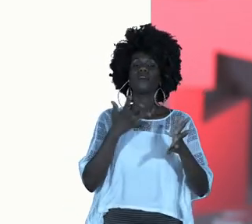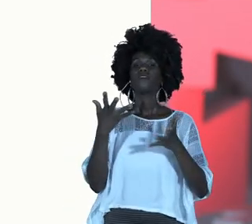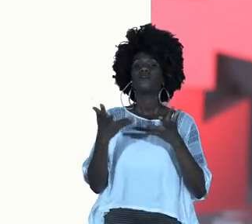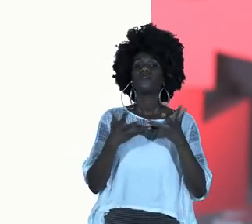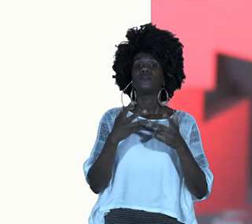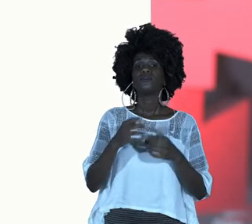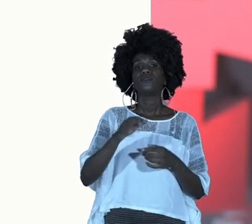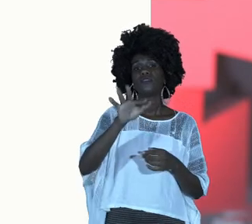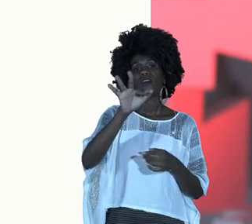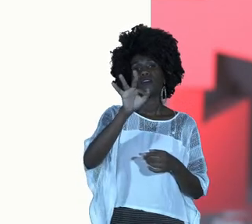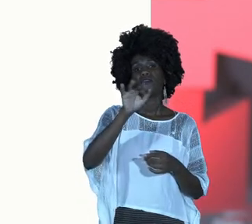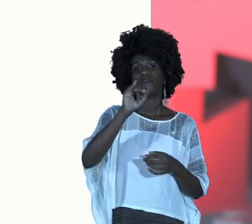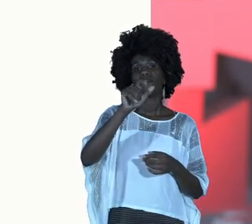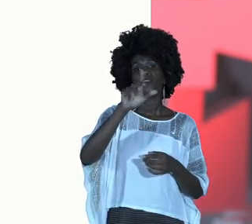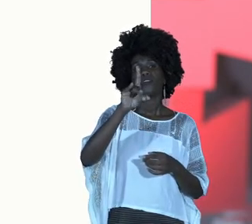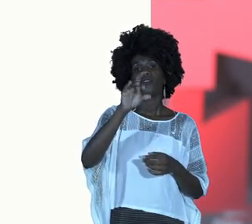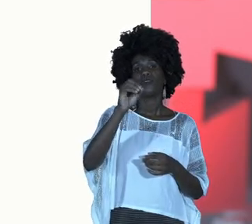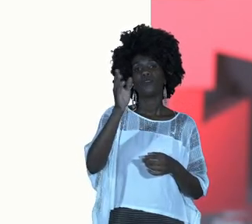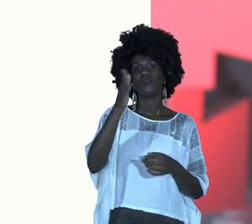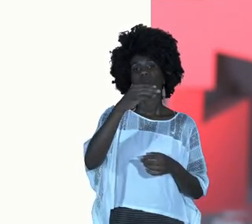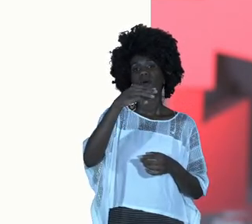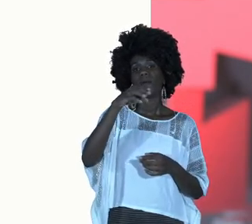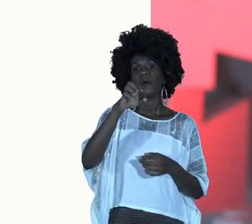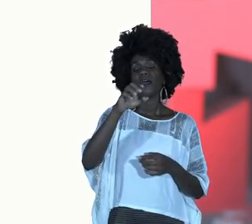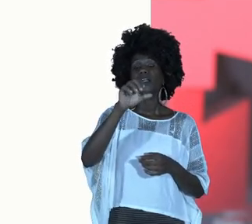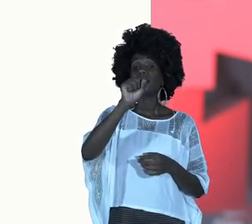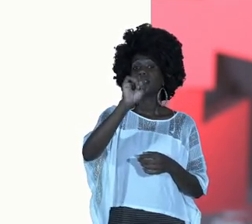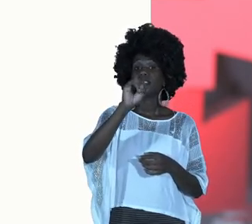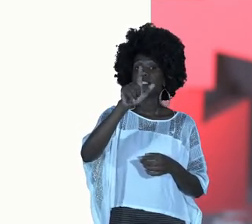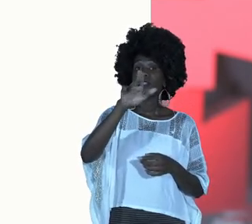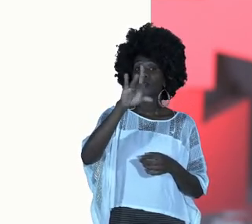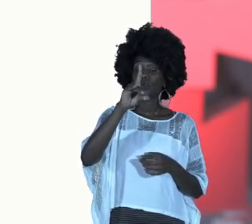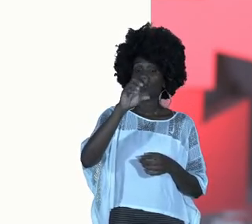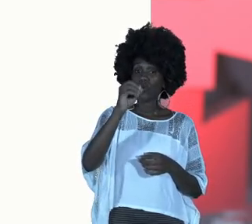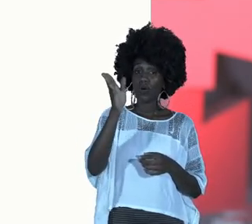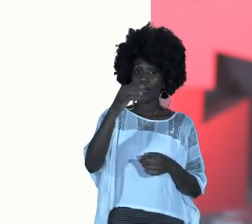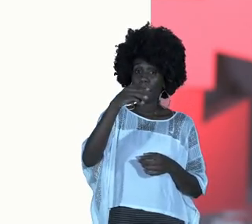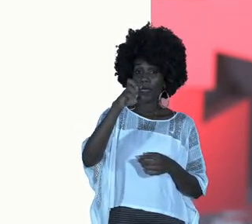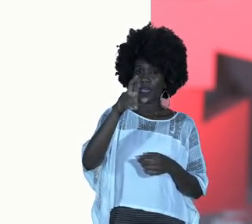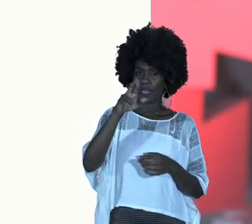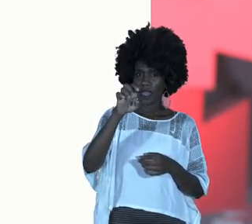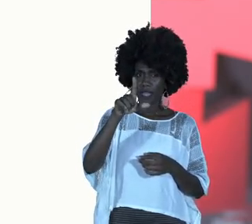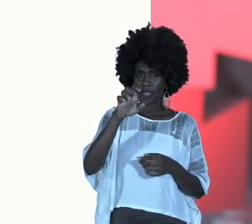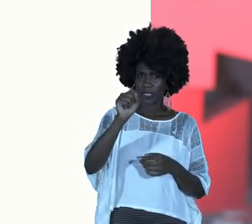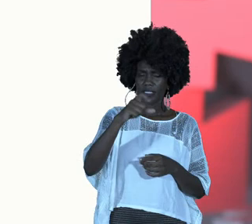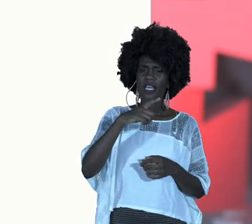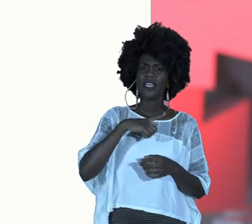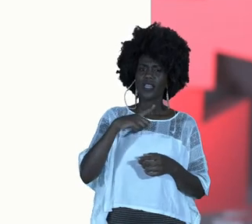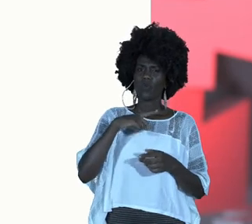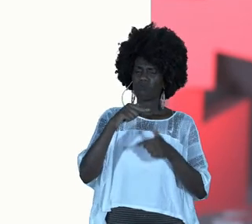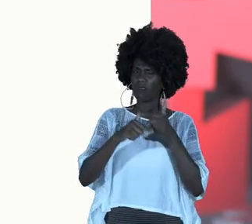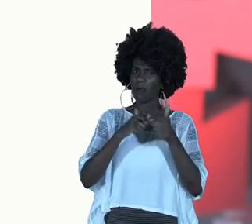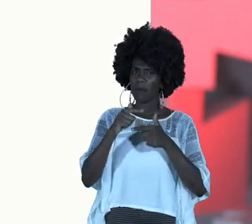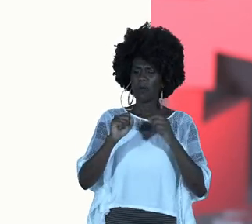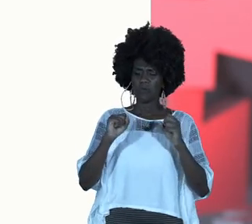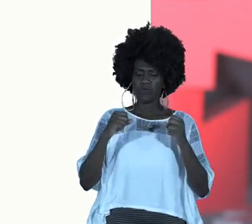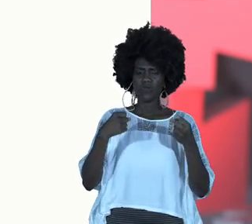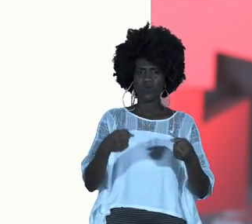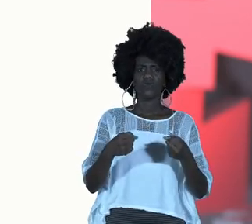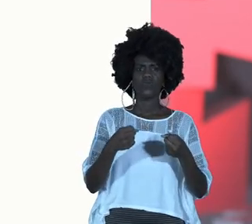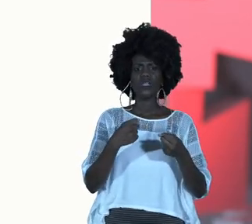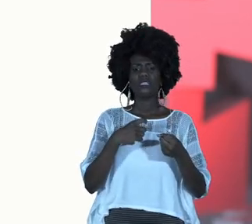de Cildo Meirelles. A gente sabe que Cildo Meirelles tem um empenho